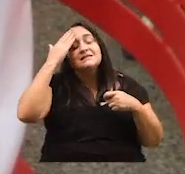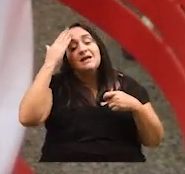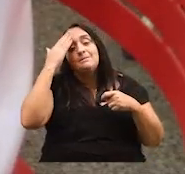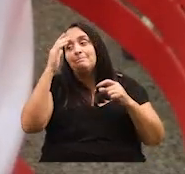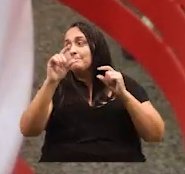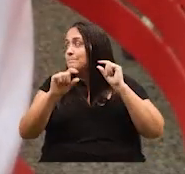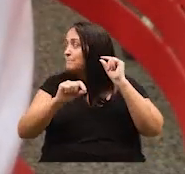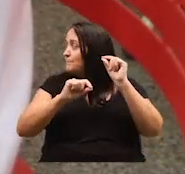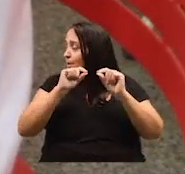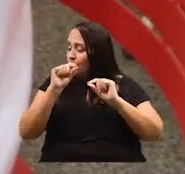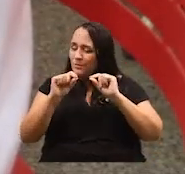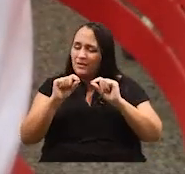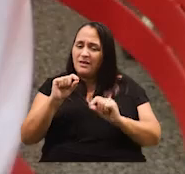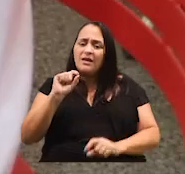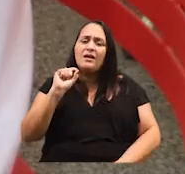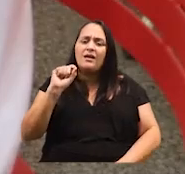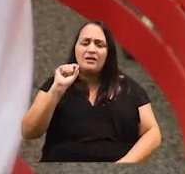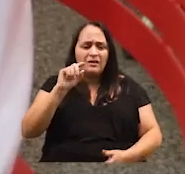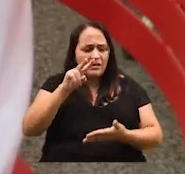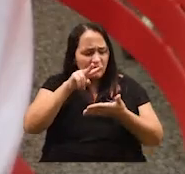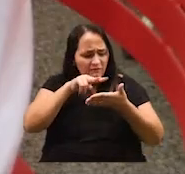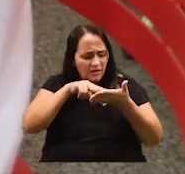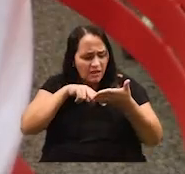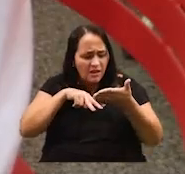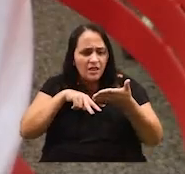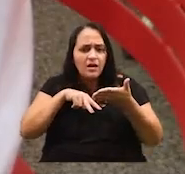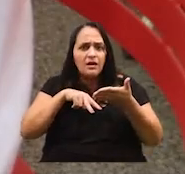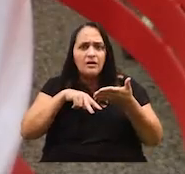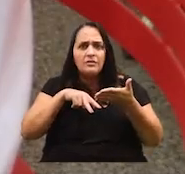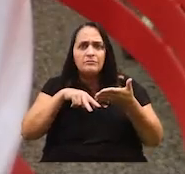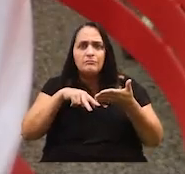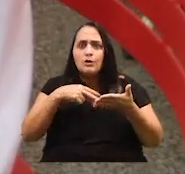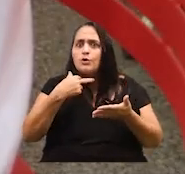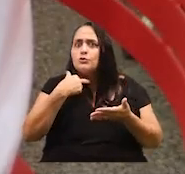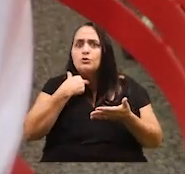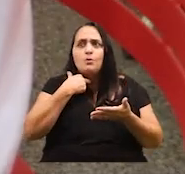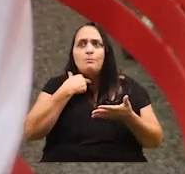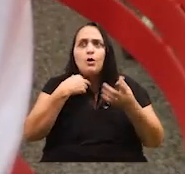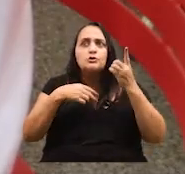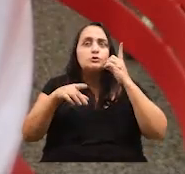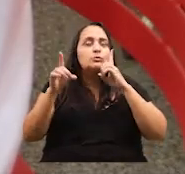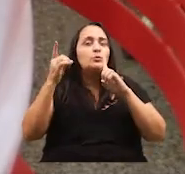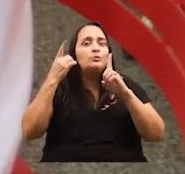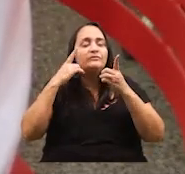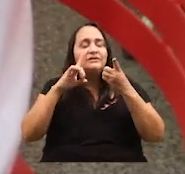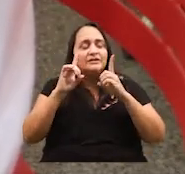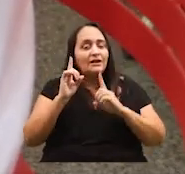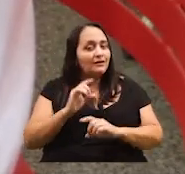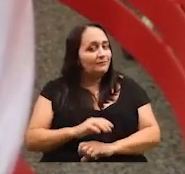que quem vai ler essa receita não pode ter dúvida, não é isso?